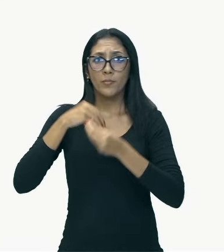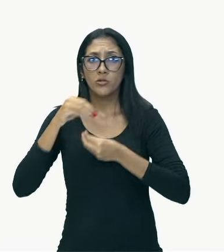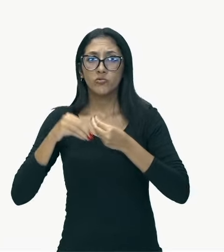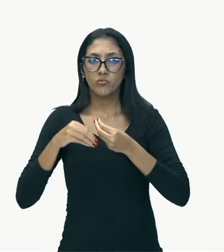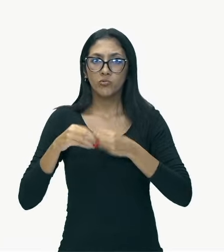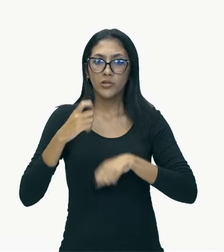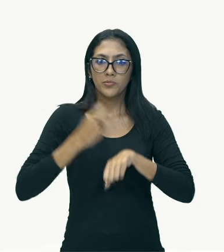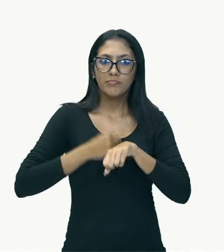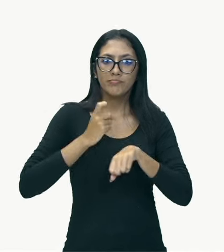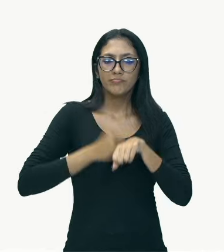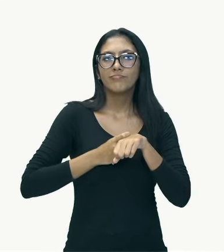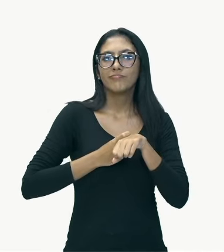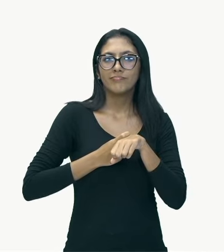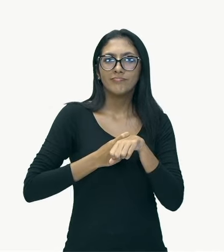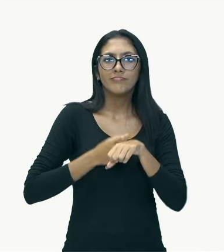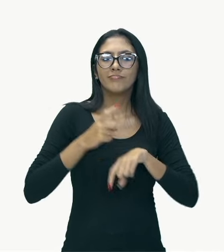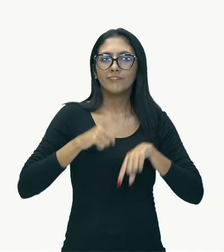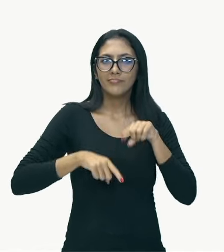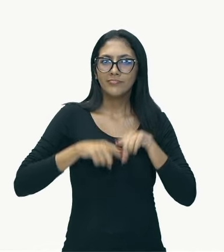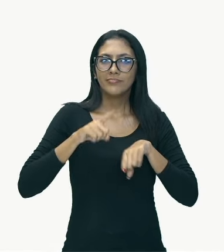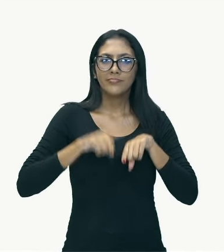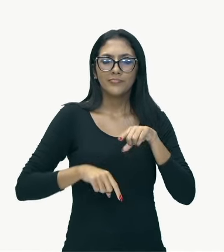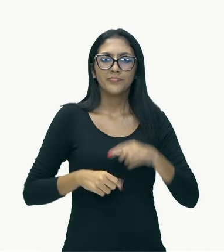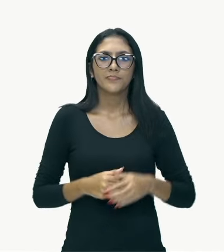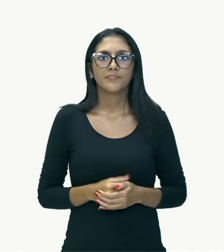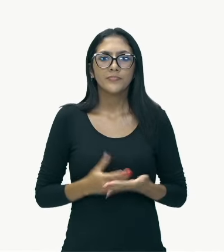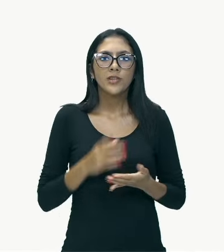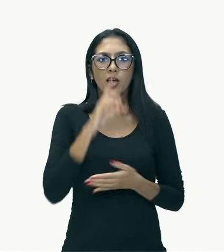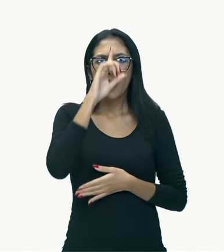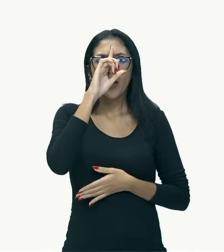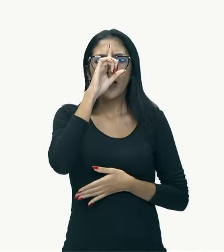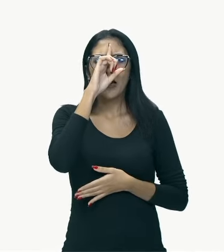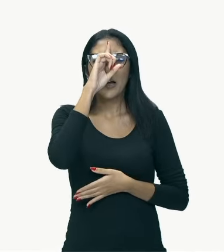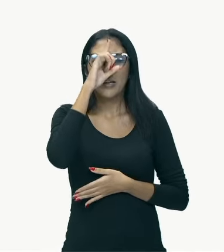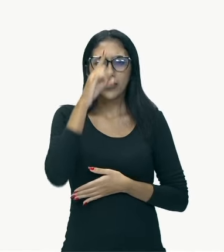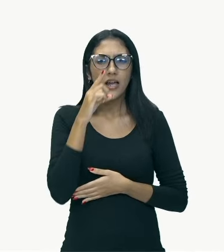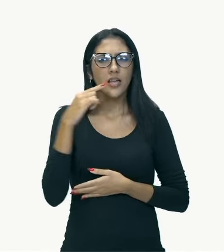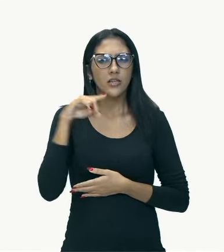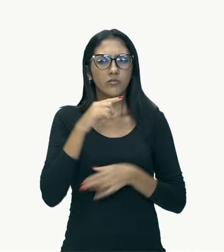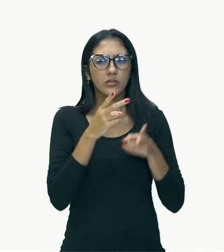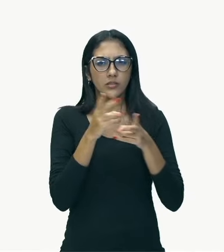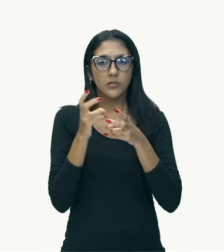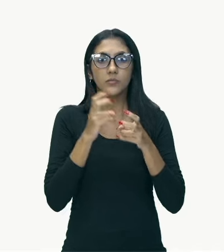disso? Então, aqui na